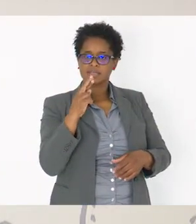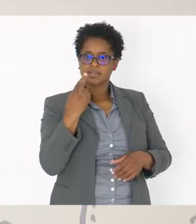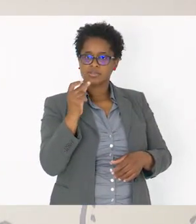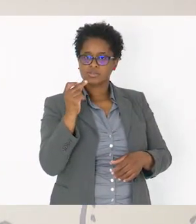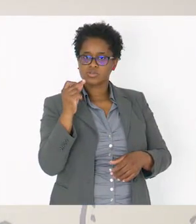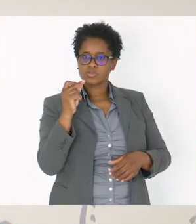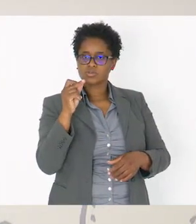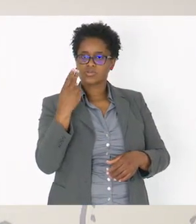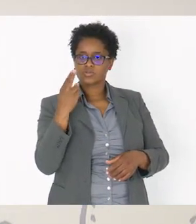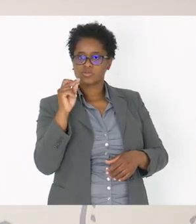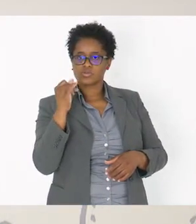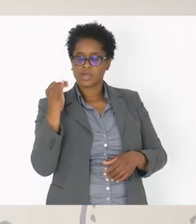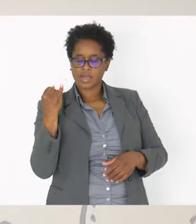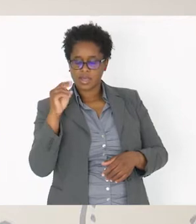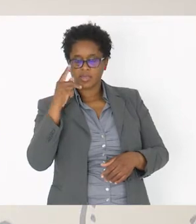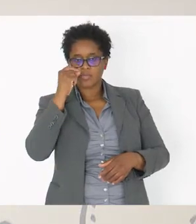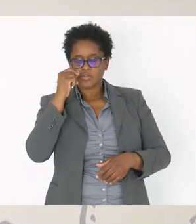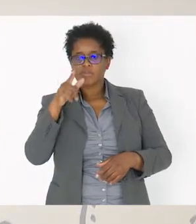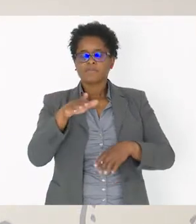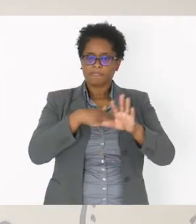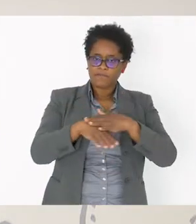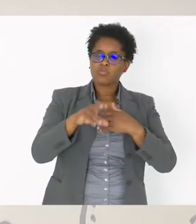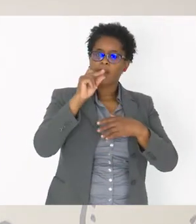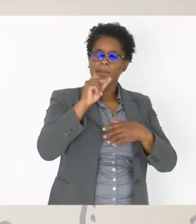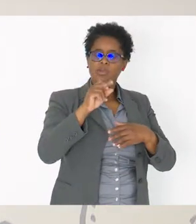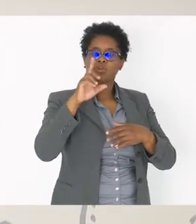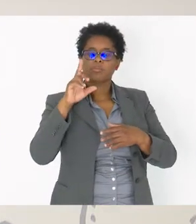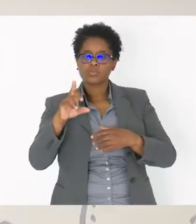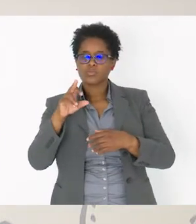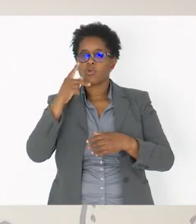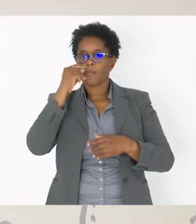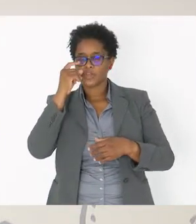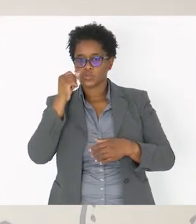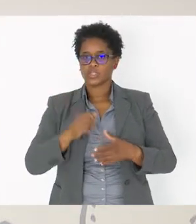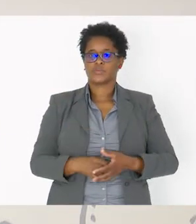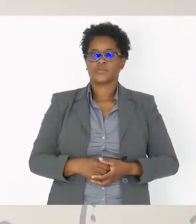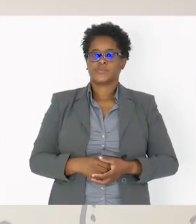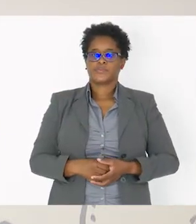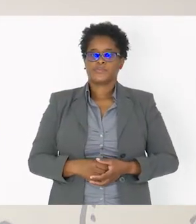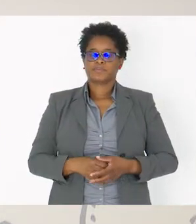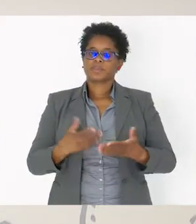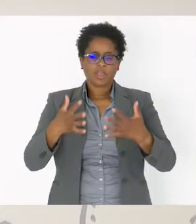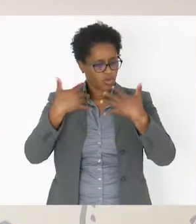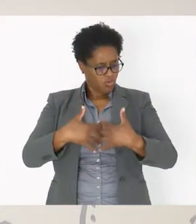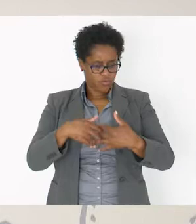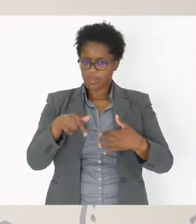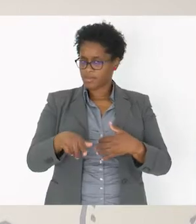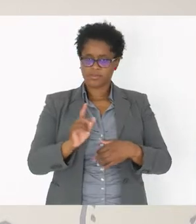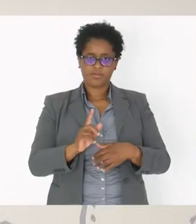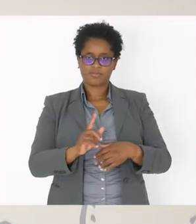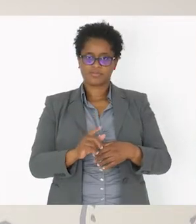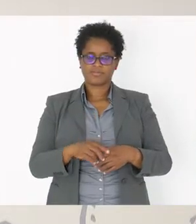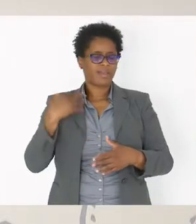masculinas, produzidas pelo aparelho reprodutor masculino. Não há dúvidas até